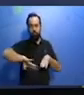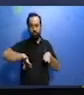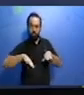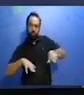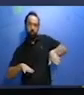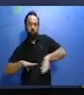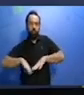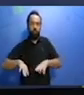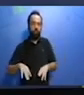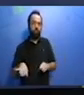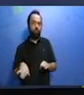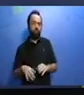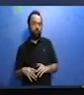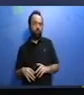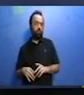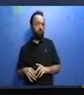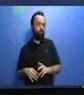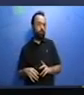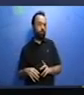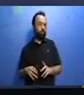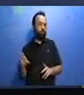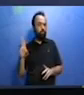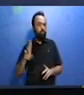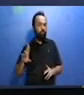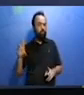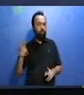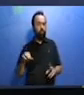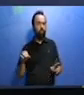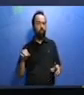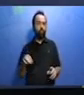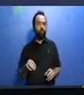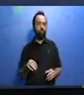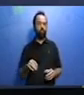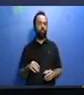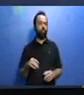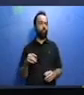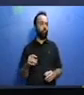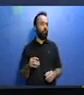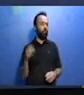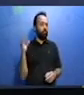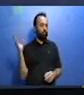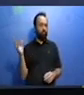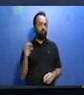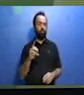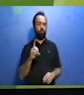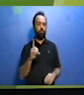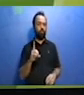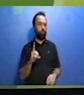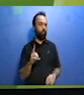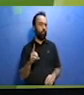dos subprodutos do petróleo é utilizado uma técnica de destilação fracionada.